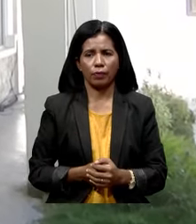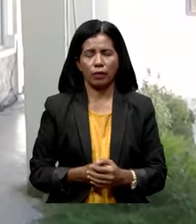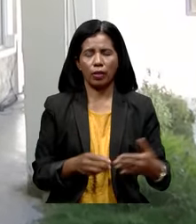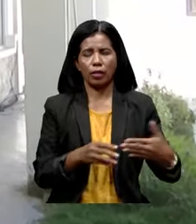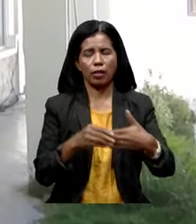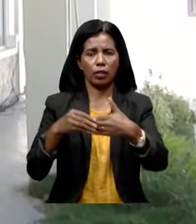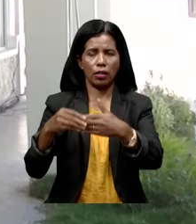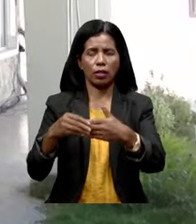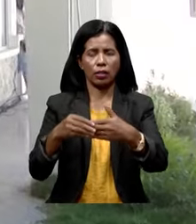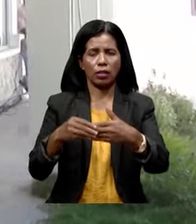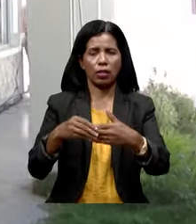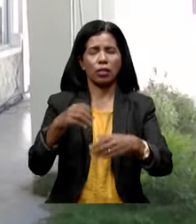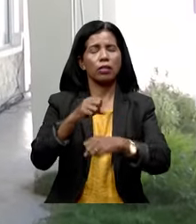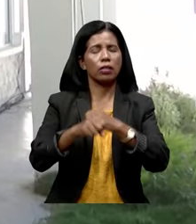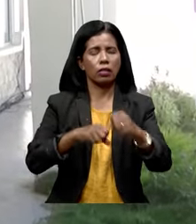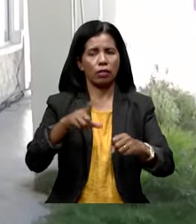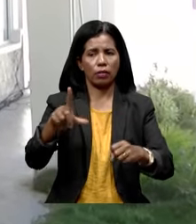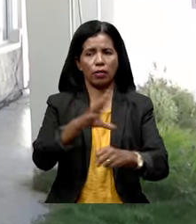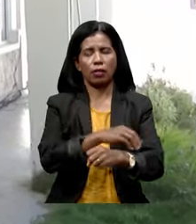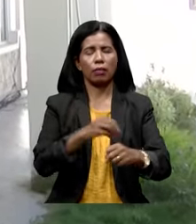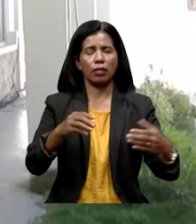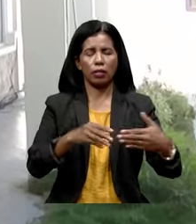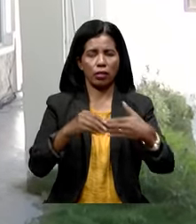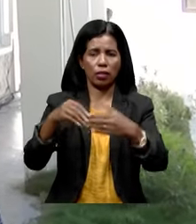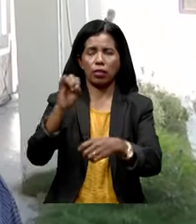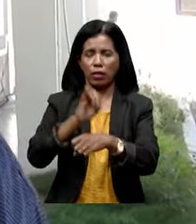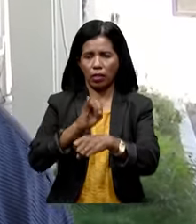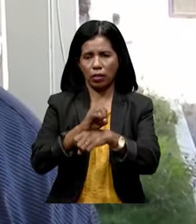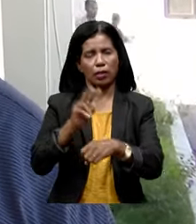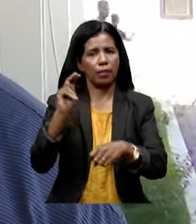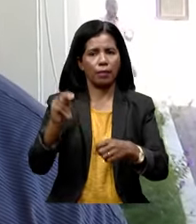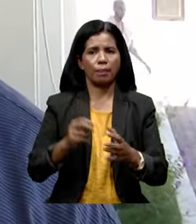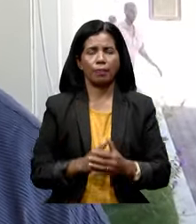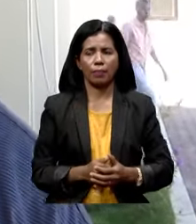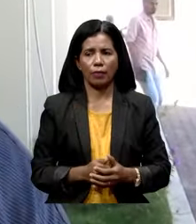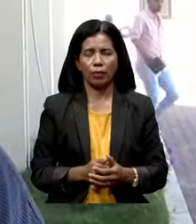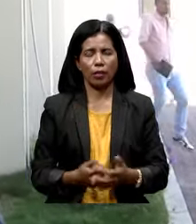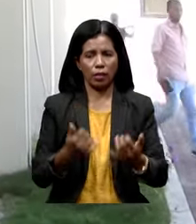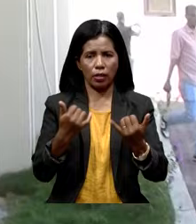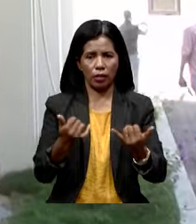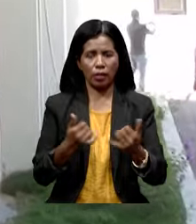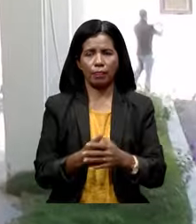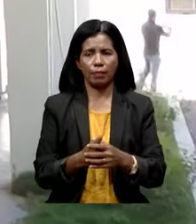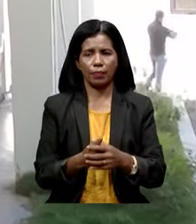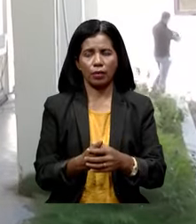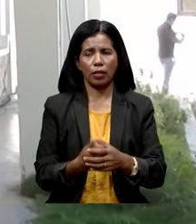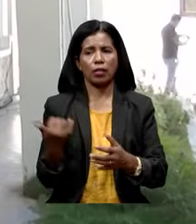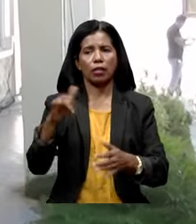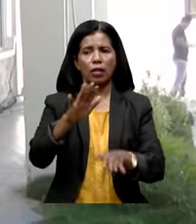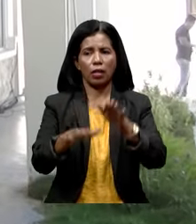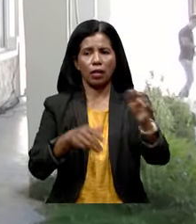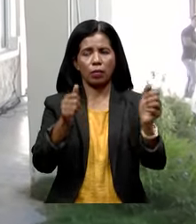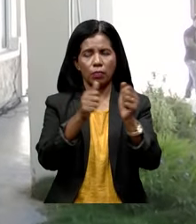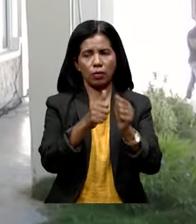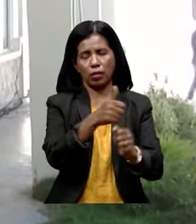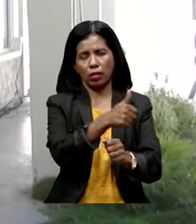liderança civil ou liderança eclesial, igreja nidia. Então, ia né, sira lá muito que era só ideia